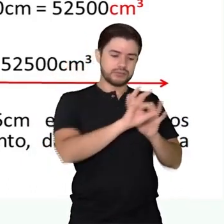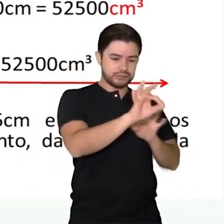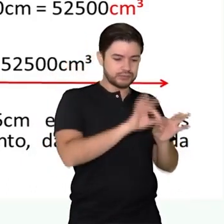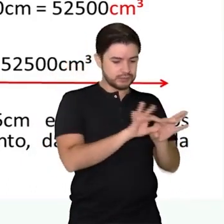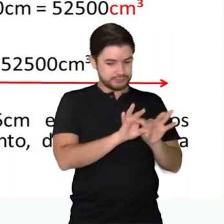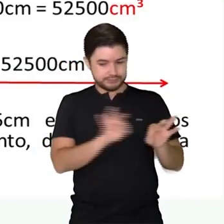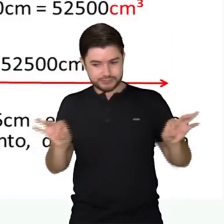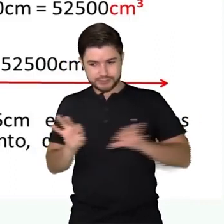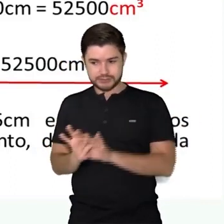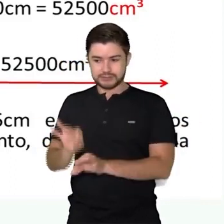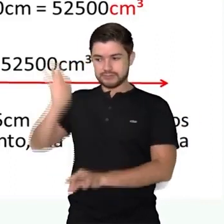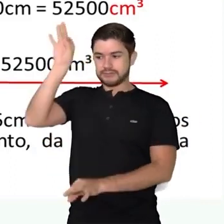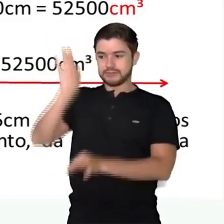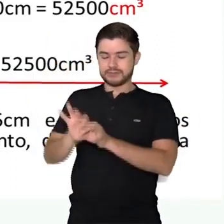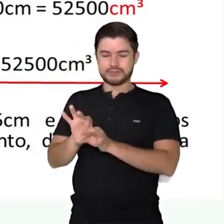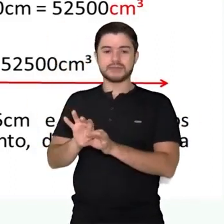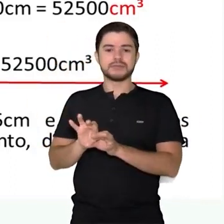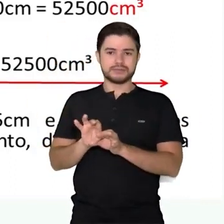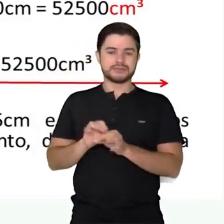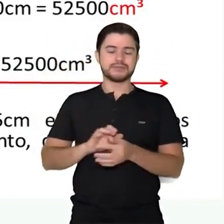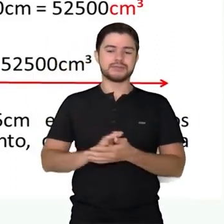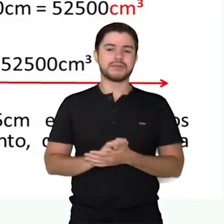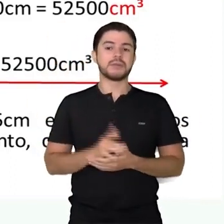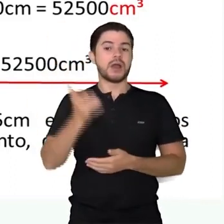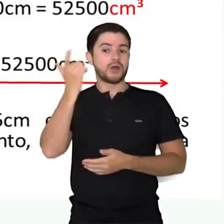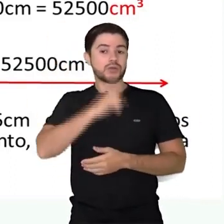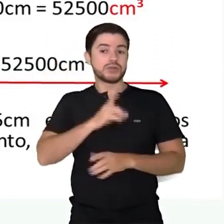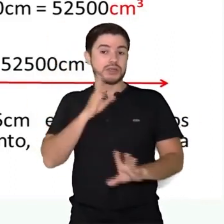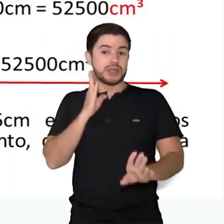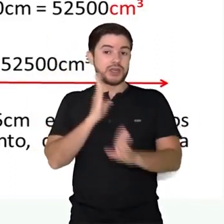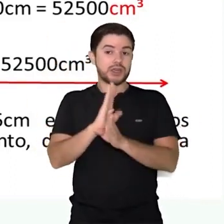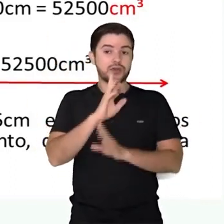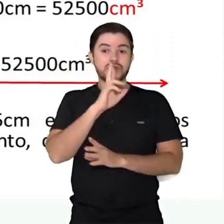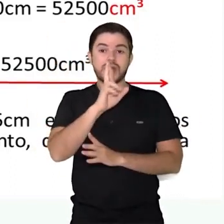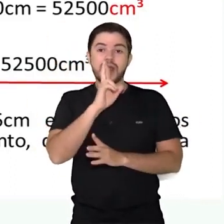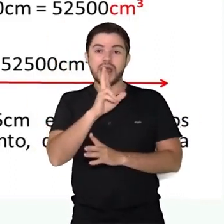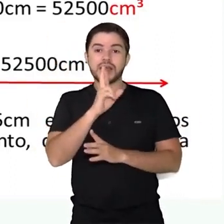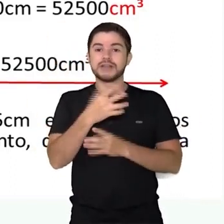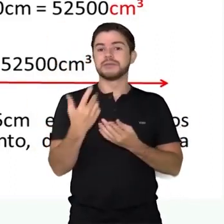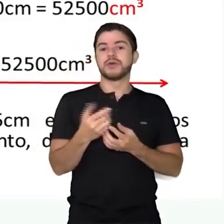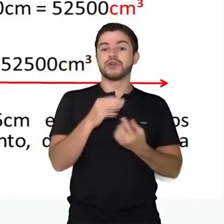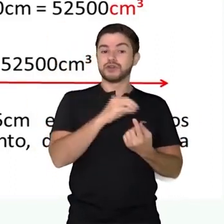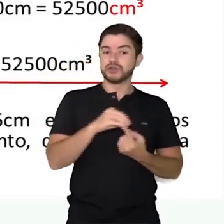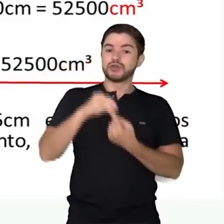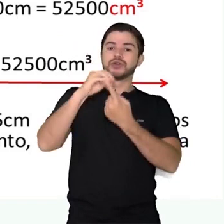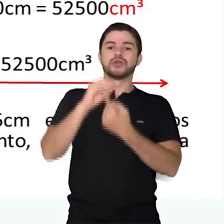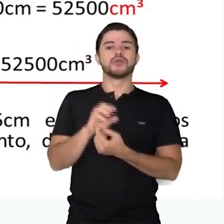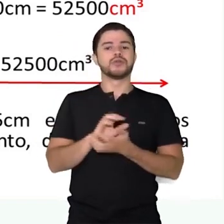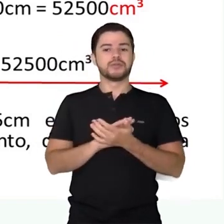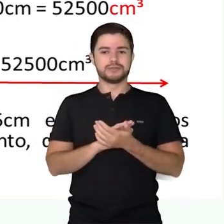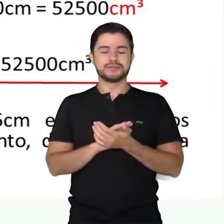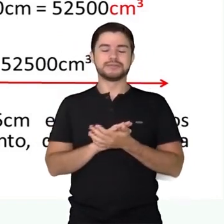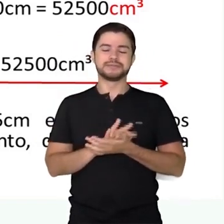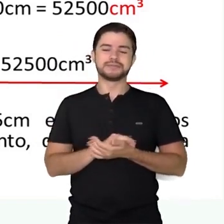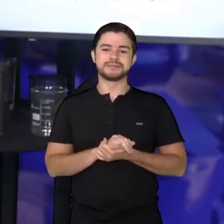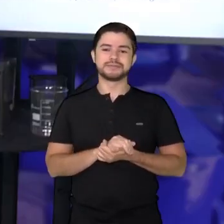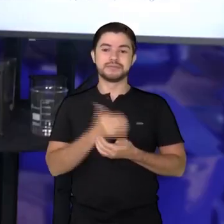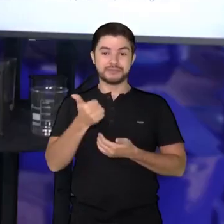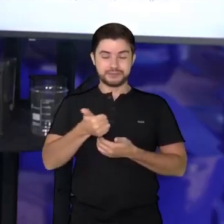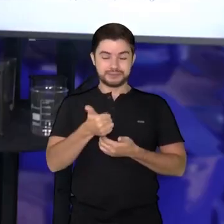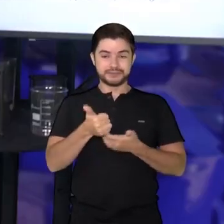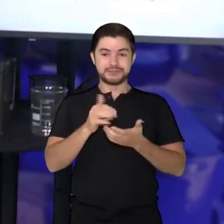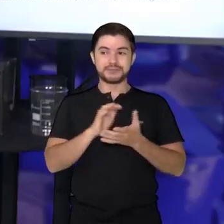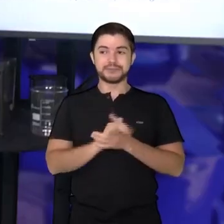da altura, pela medida da aresta, para achar o resultado com unidade padrão de medida para volume, tá